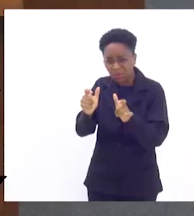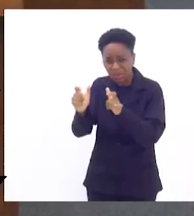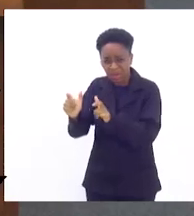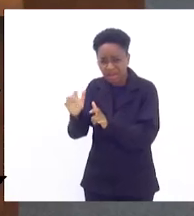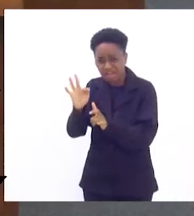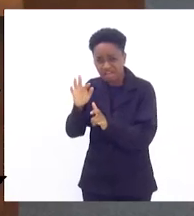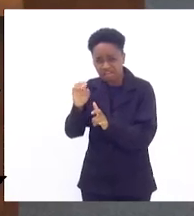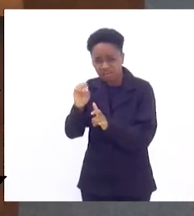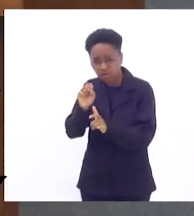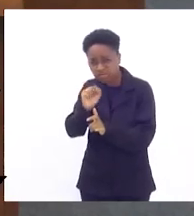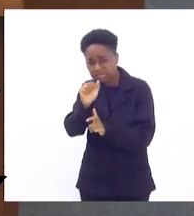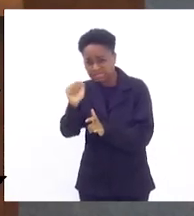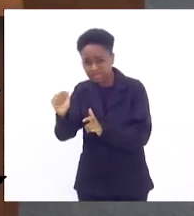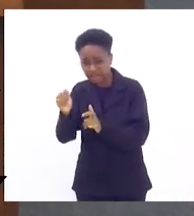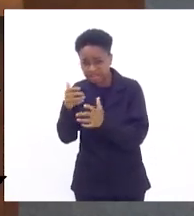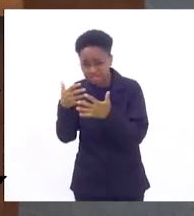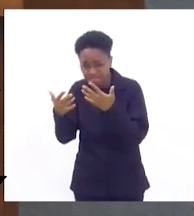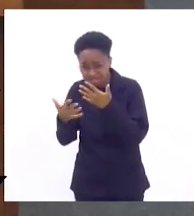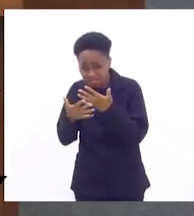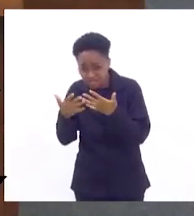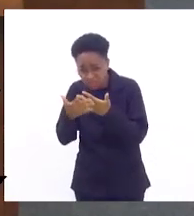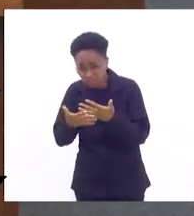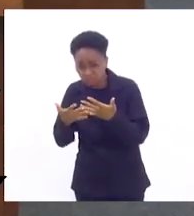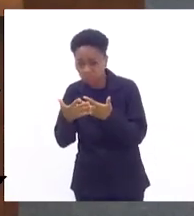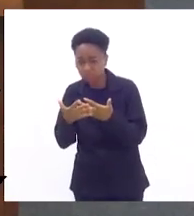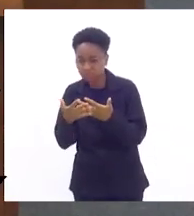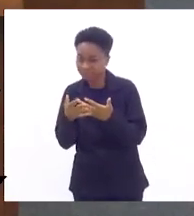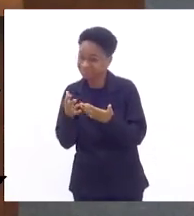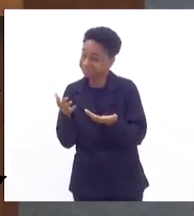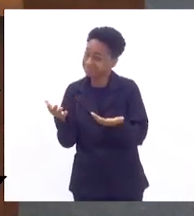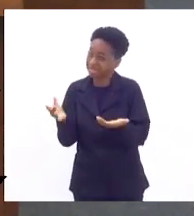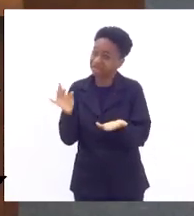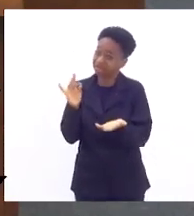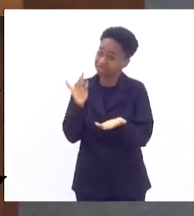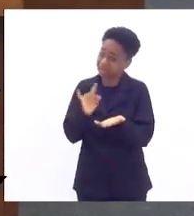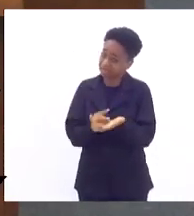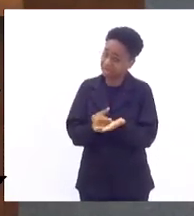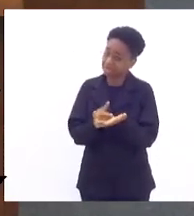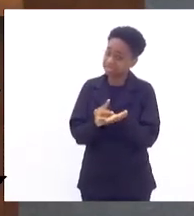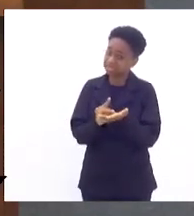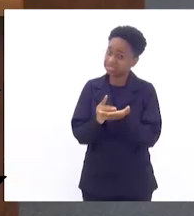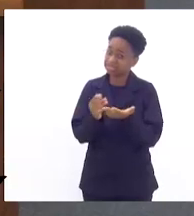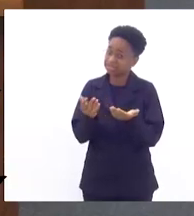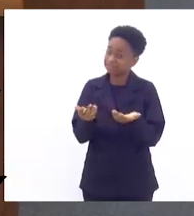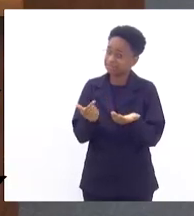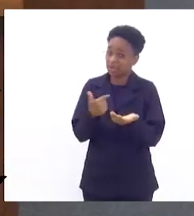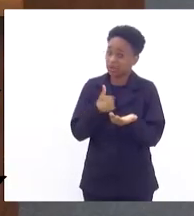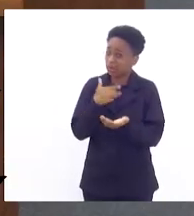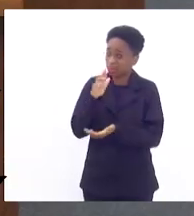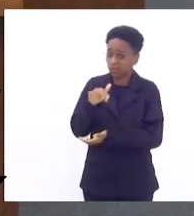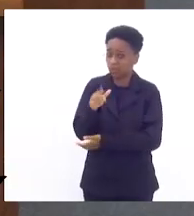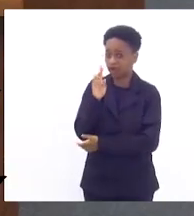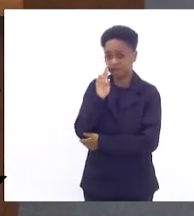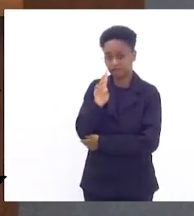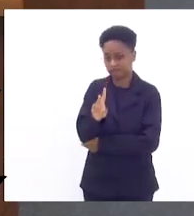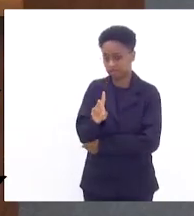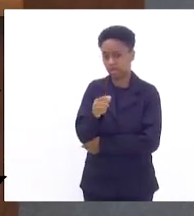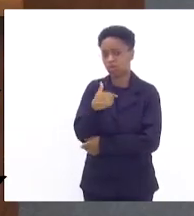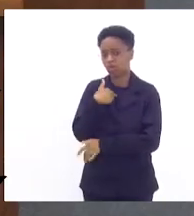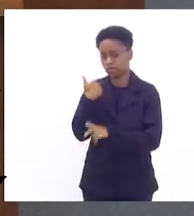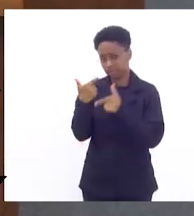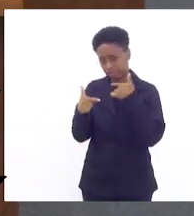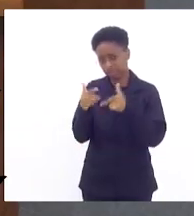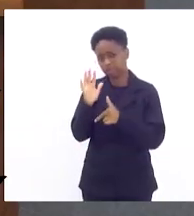fossa-filtro. Realmente, é algo assim que eu... nunca vi, olha que eu sou